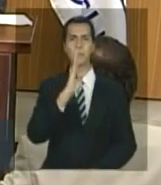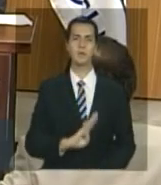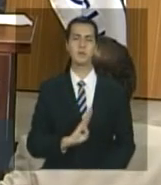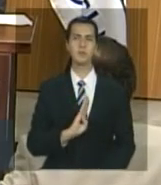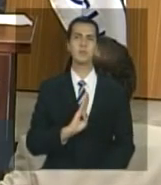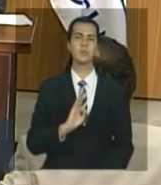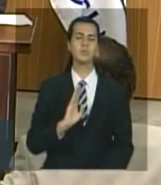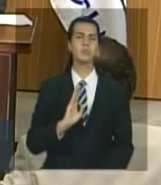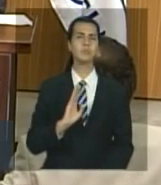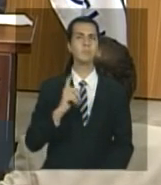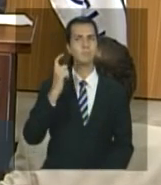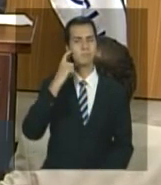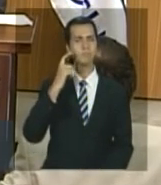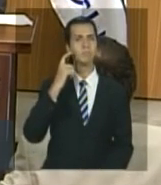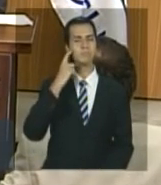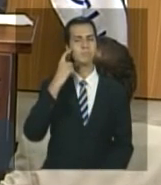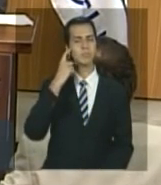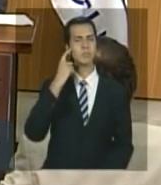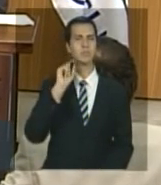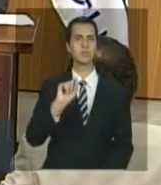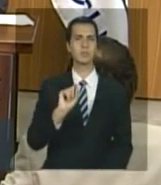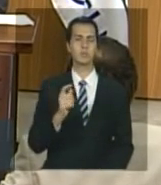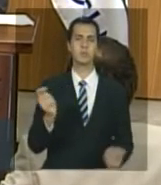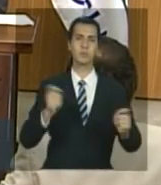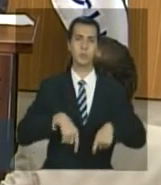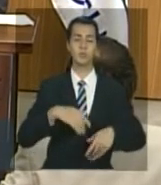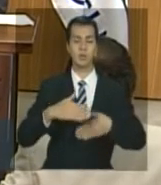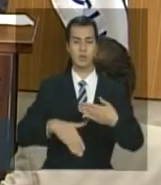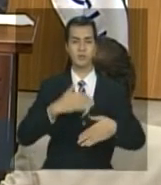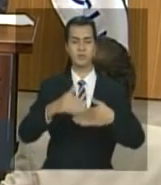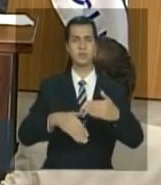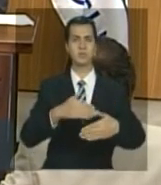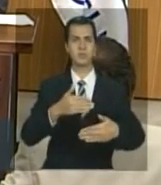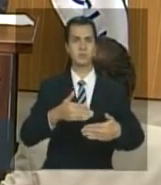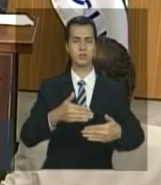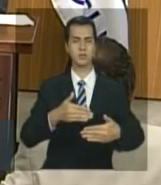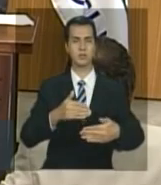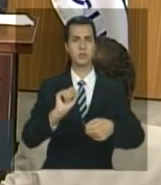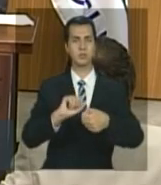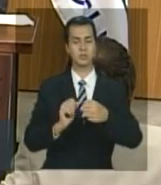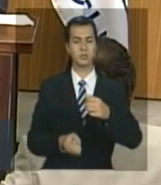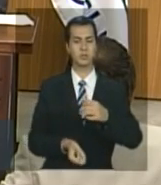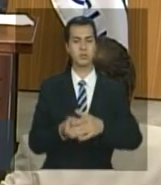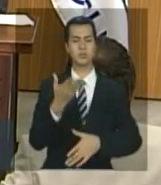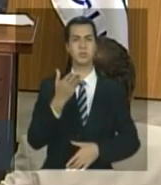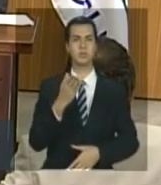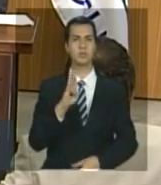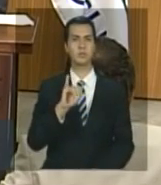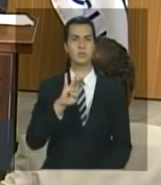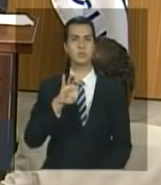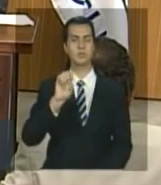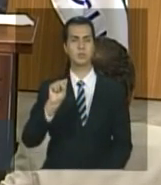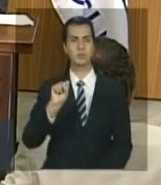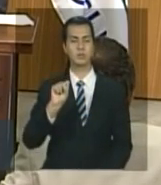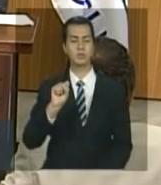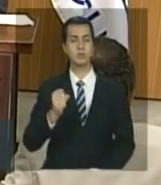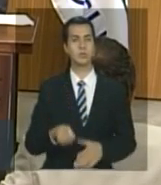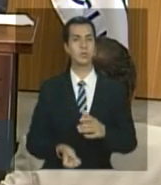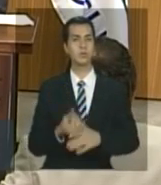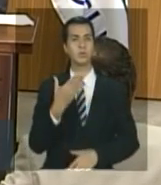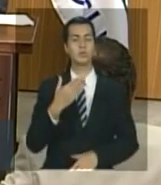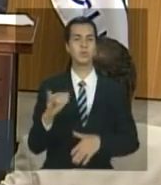relação à possibilidade de avançar no sentido de uma institucionalização desse mecanismo. Quais